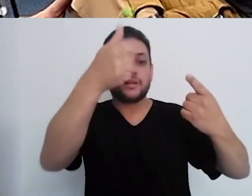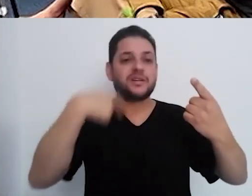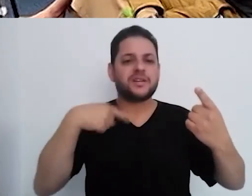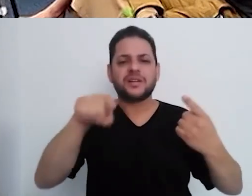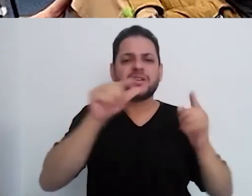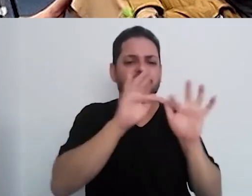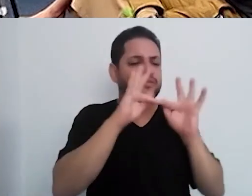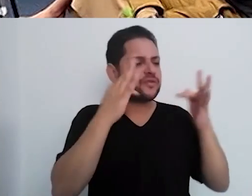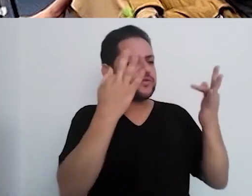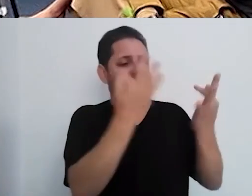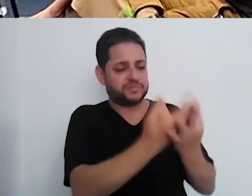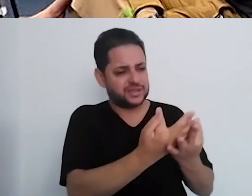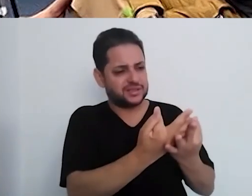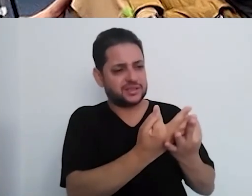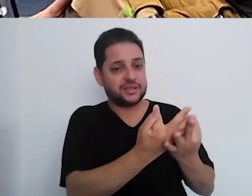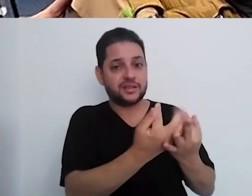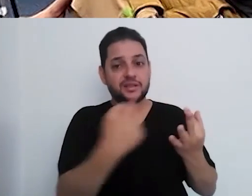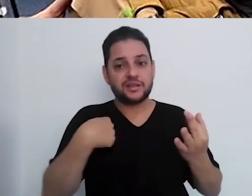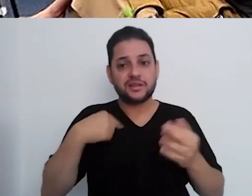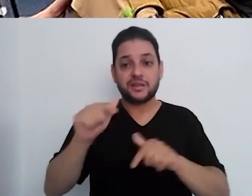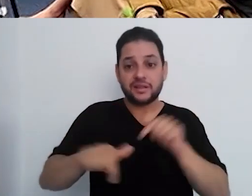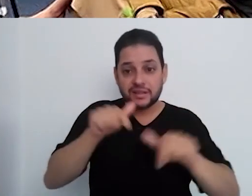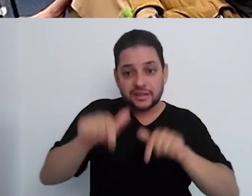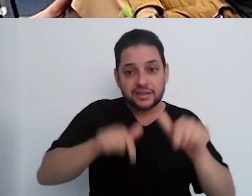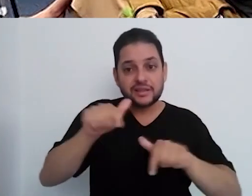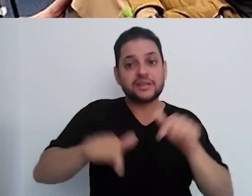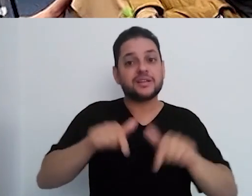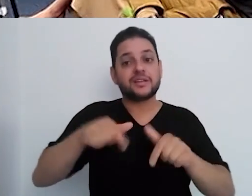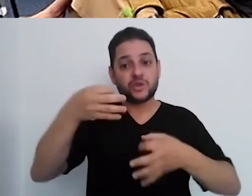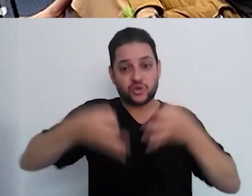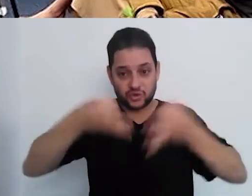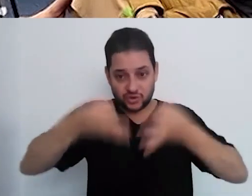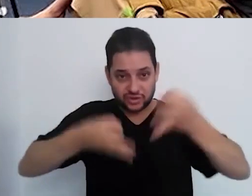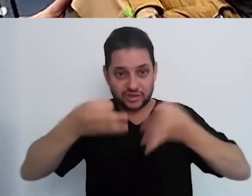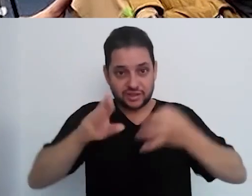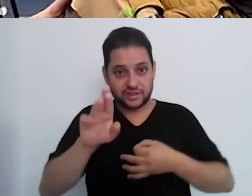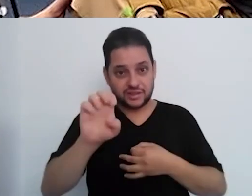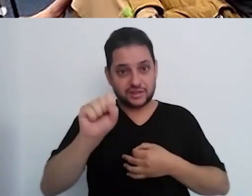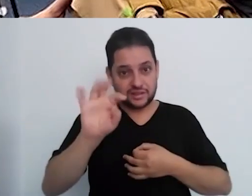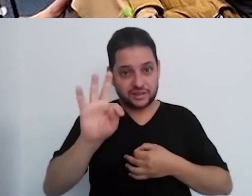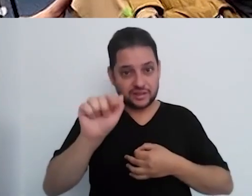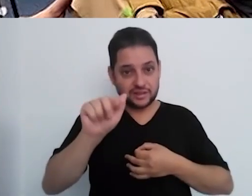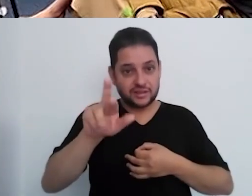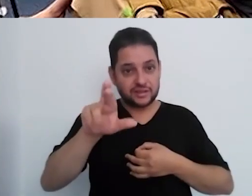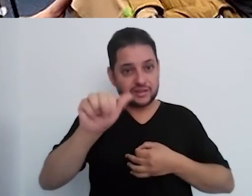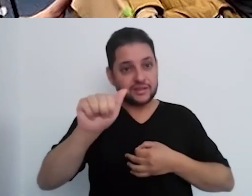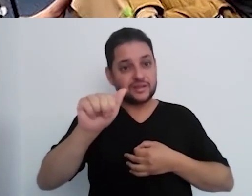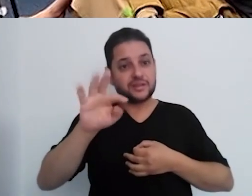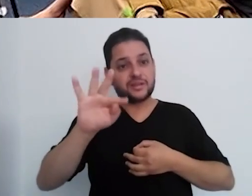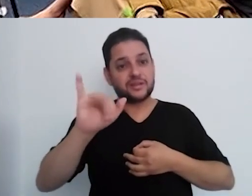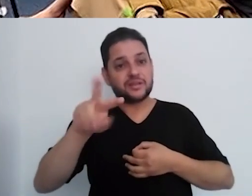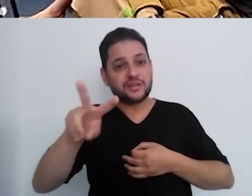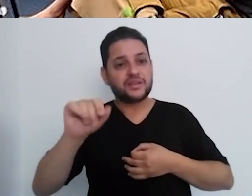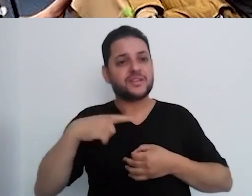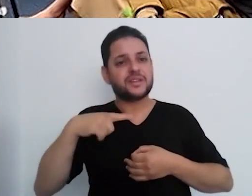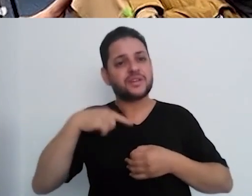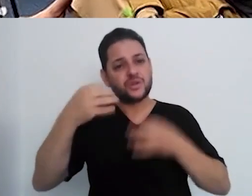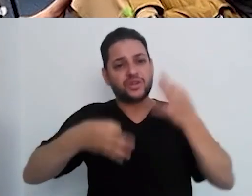né? Porque eu trabalho aqui, eu e a Carla trabalhamos com a Justiça Restaurativa aqui na Justiça Federal, gente, tem coisa que me dá mais